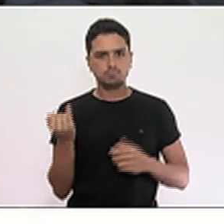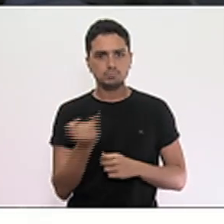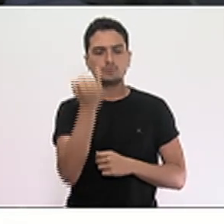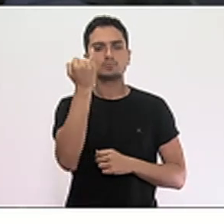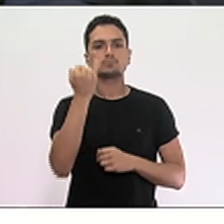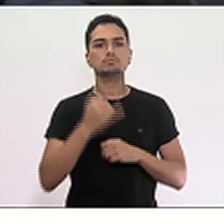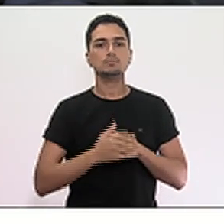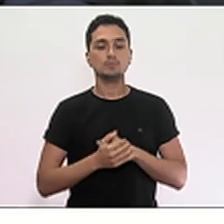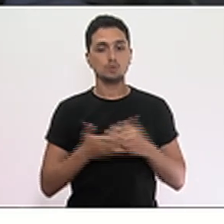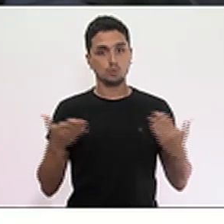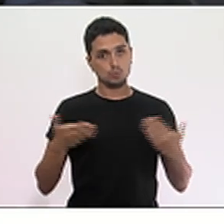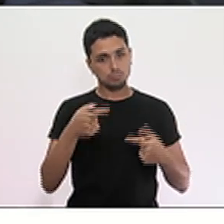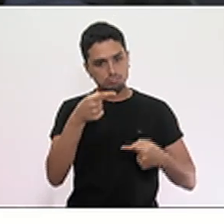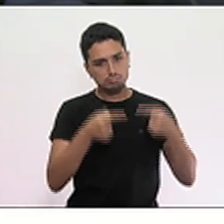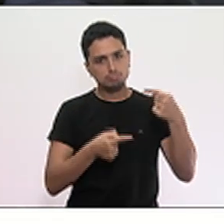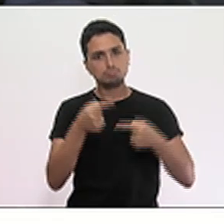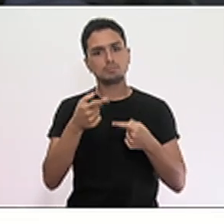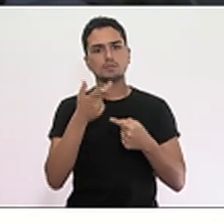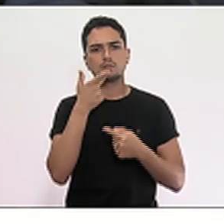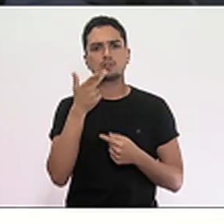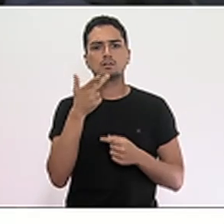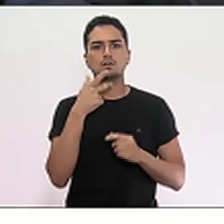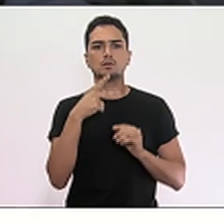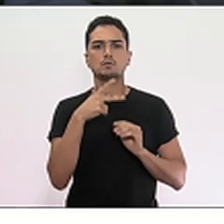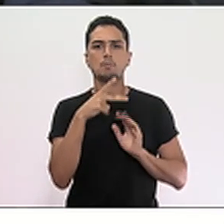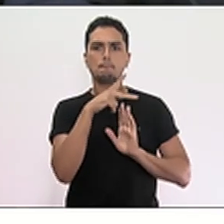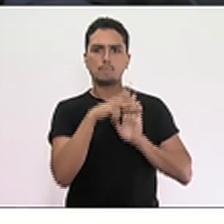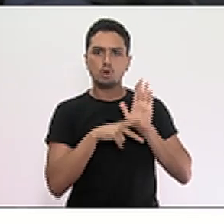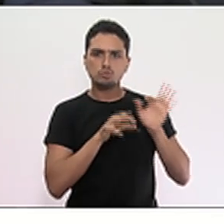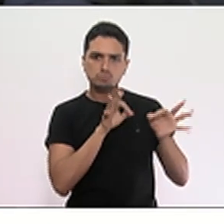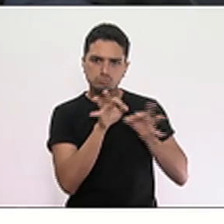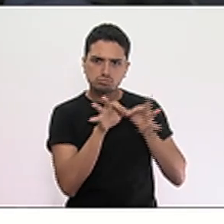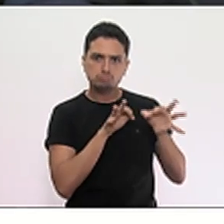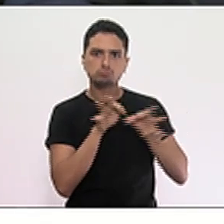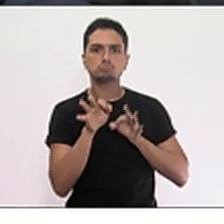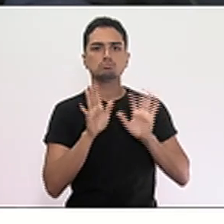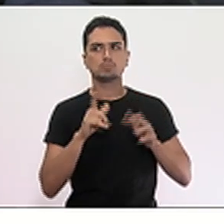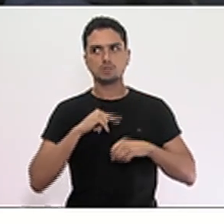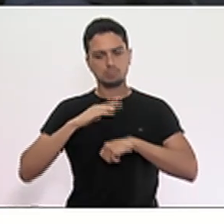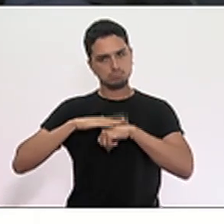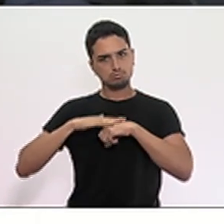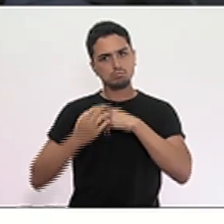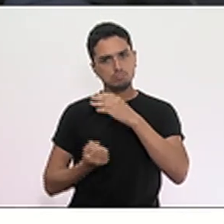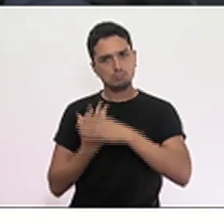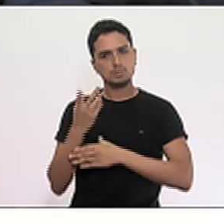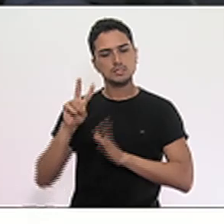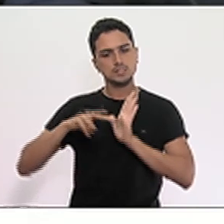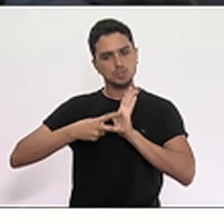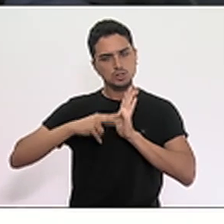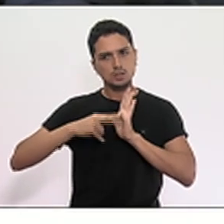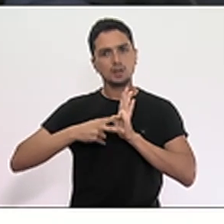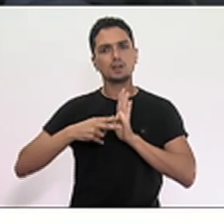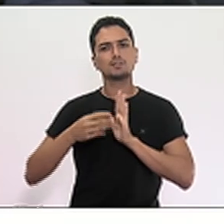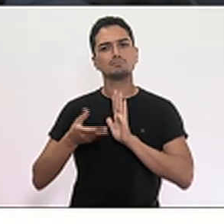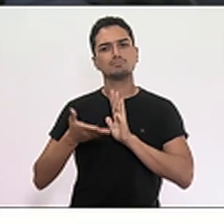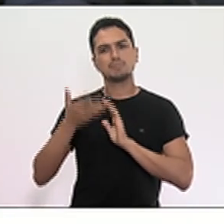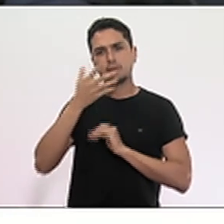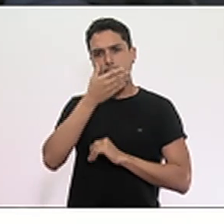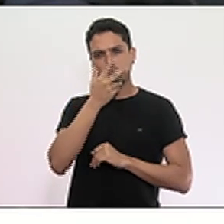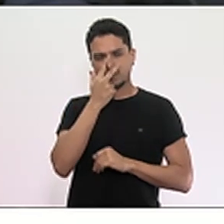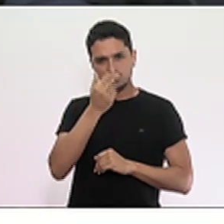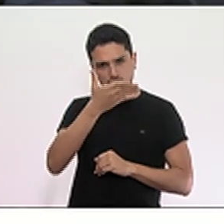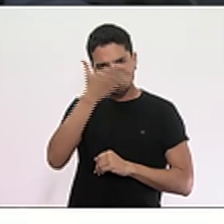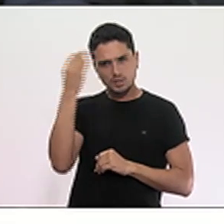temos vários projetos, inclusive nossos, de autoria nossa, do sindicato, que ficou pelo caminho, mas com essa atitude eu acho